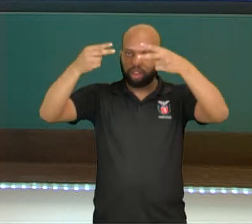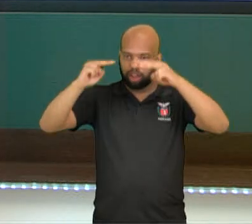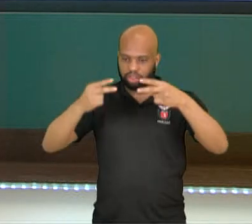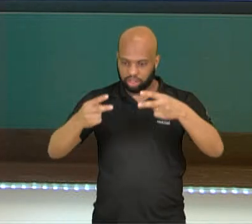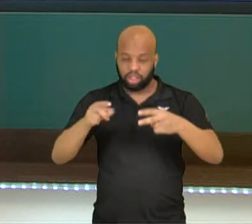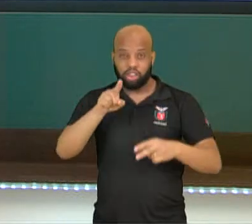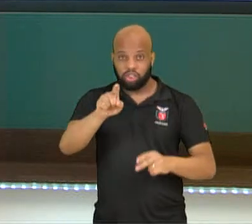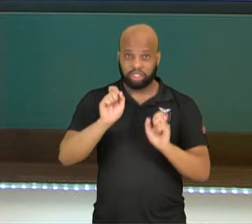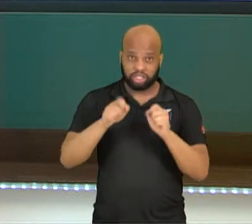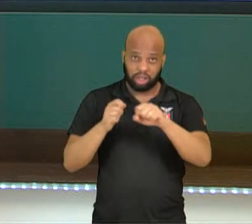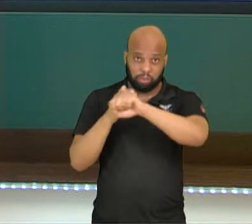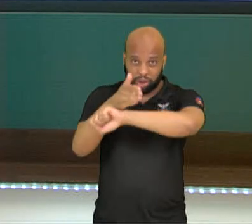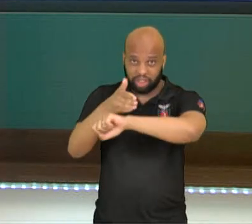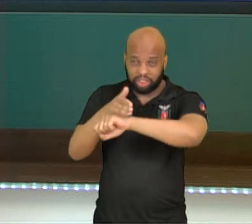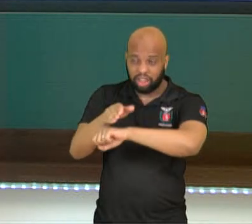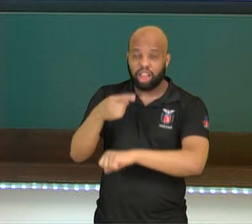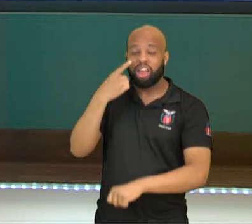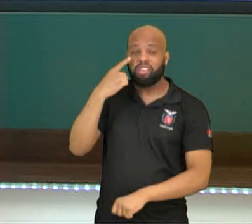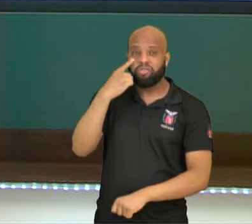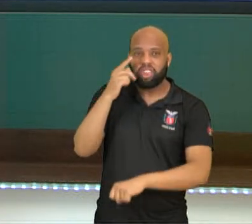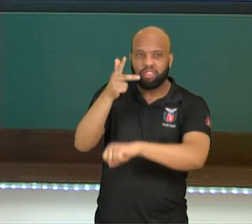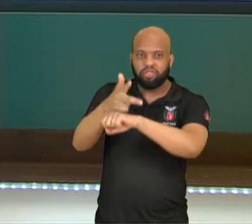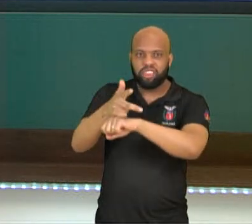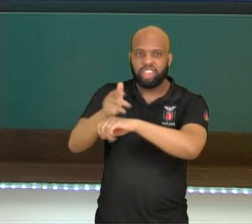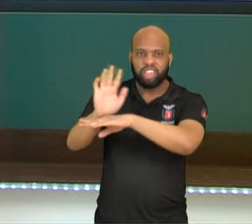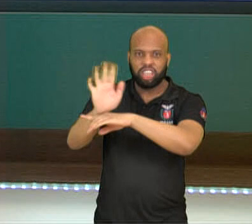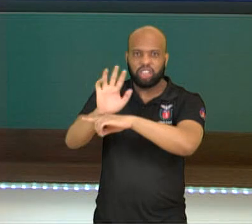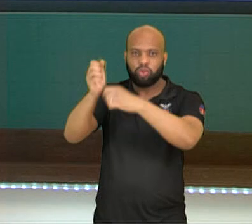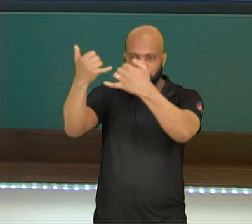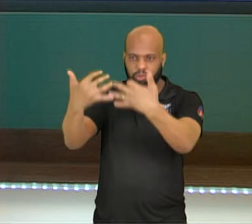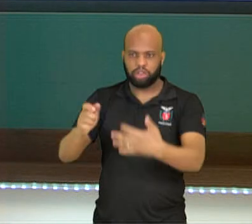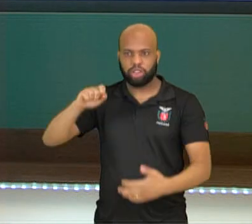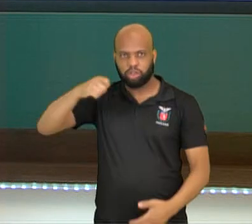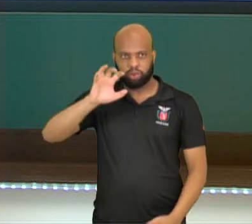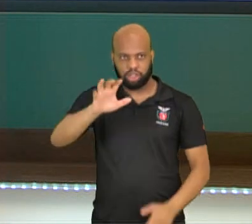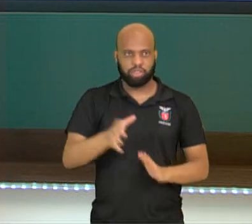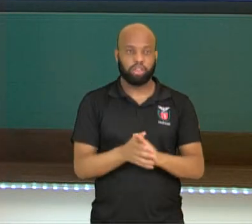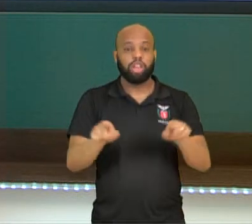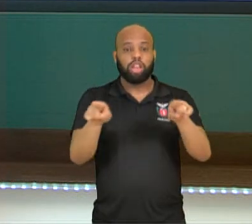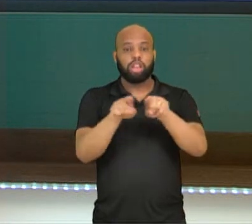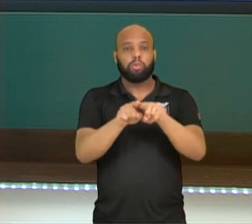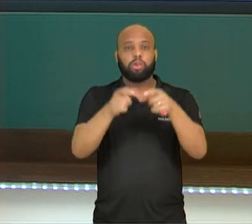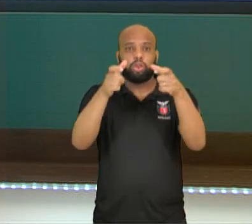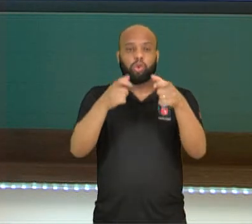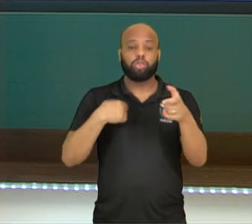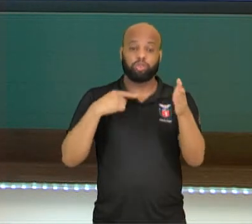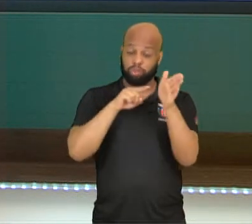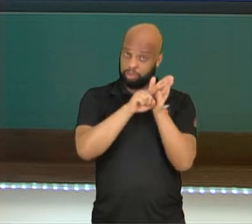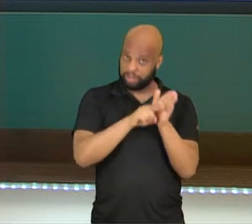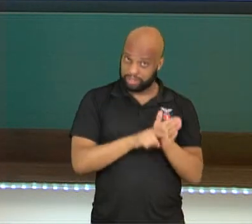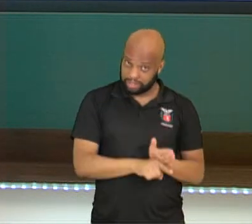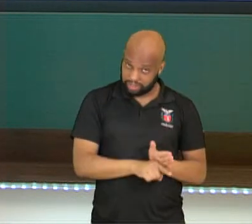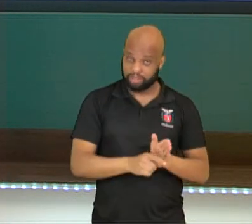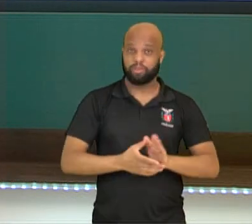forma mais visual em alguns vídeos que tratam sobre os temas, as referências que nós